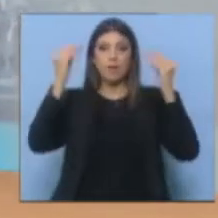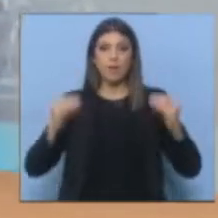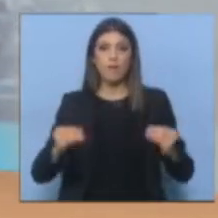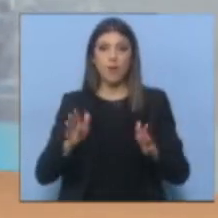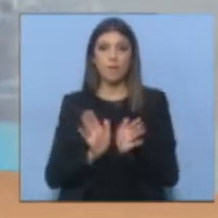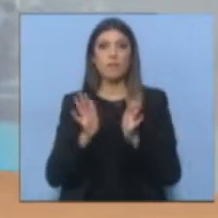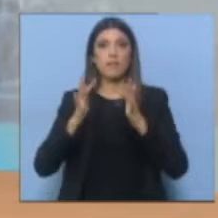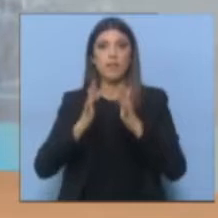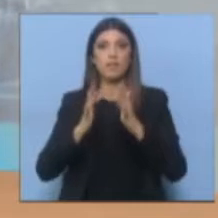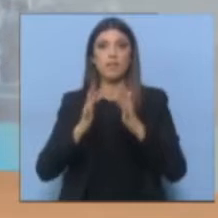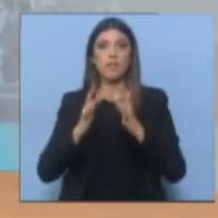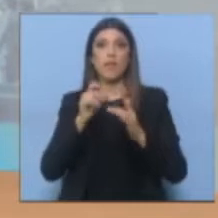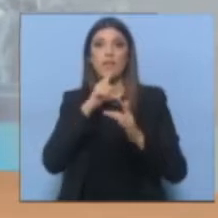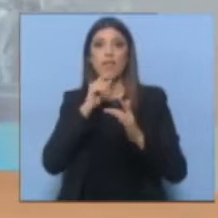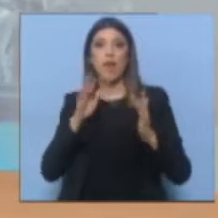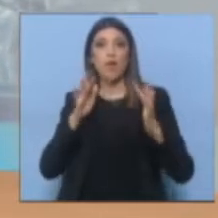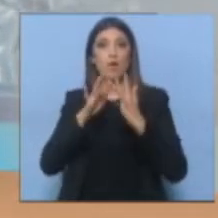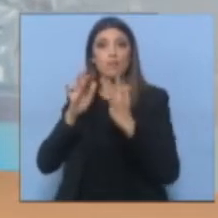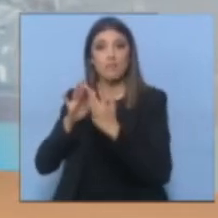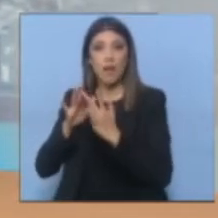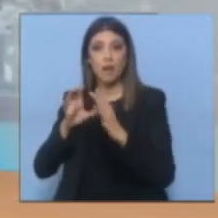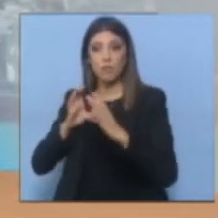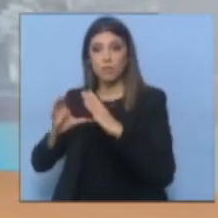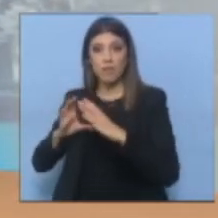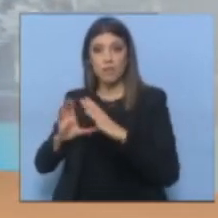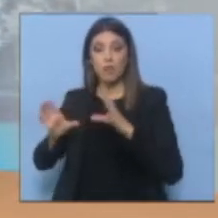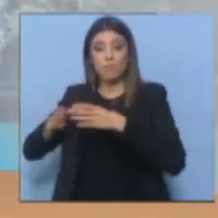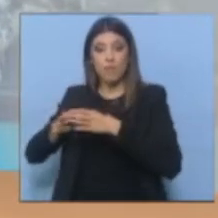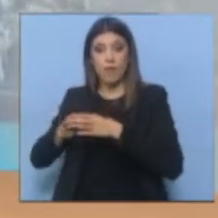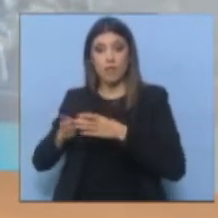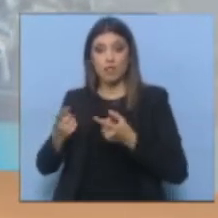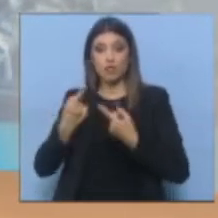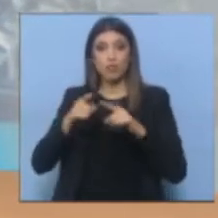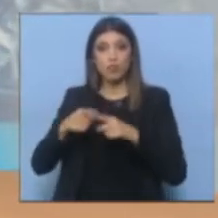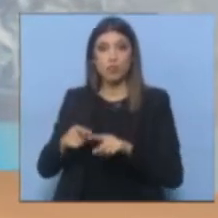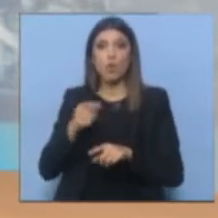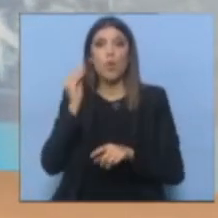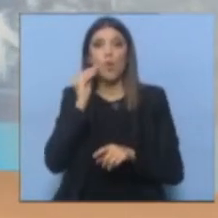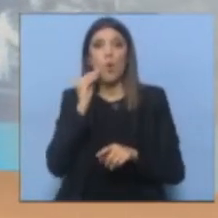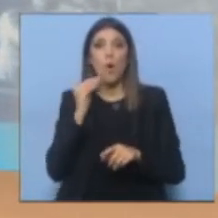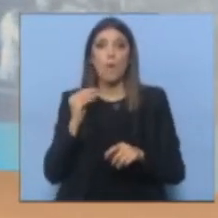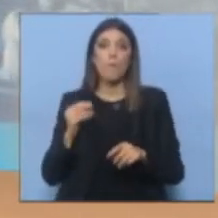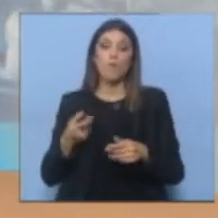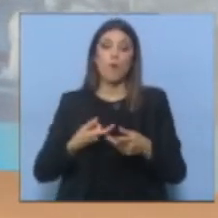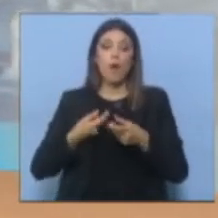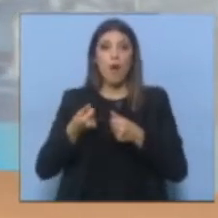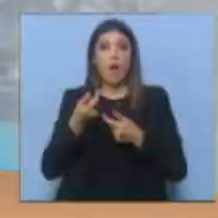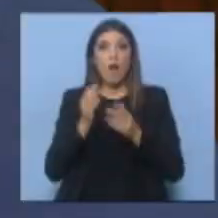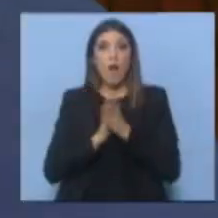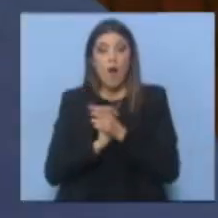estas comunidades em contacto com estas que sofrem, através da oração, através